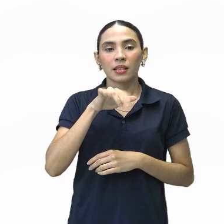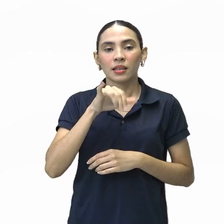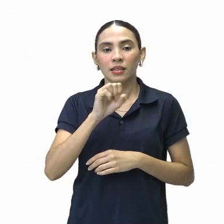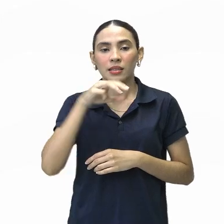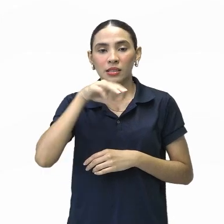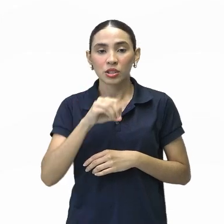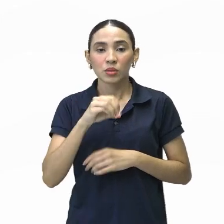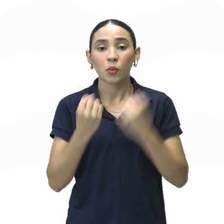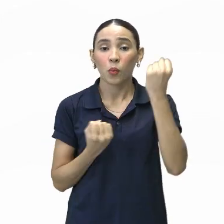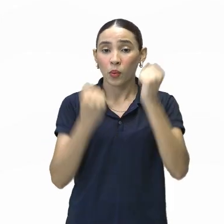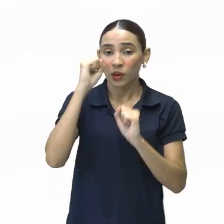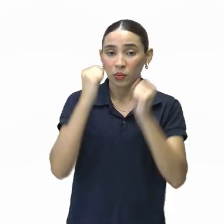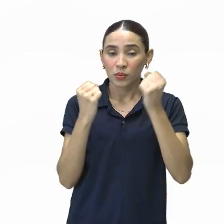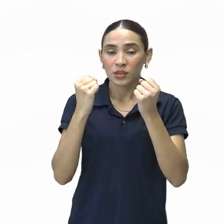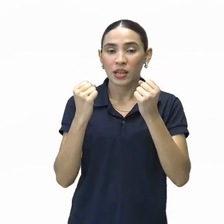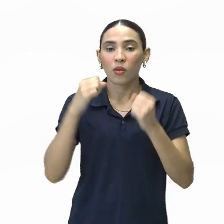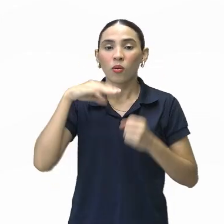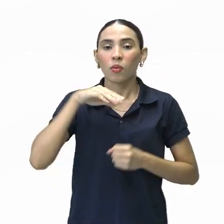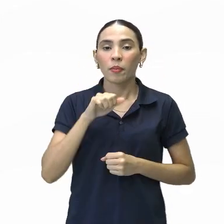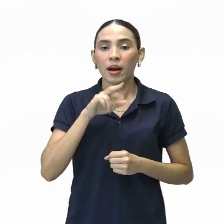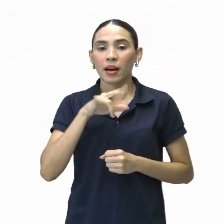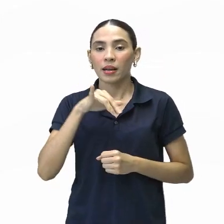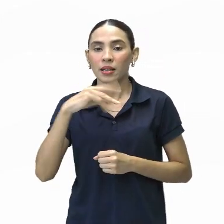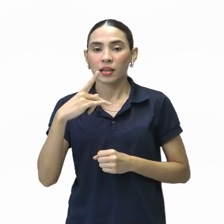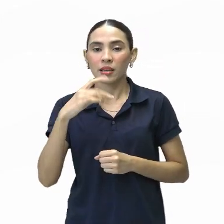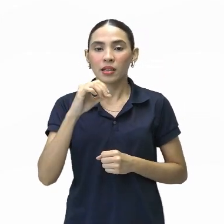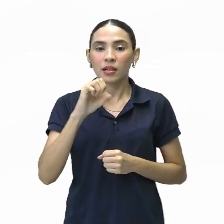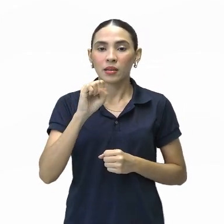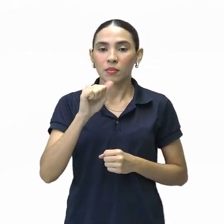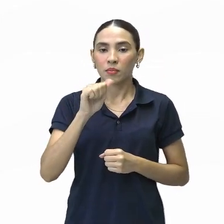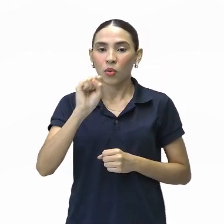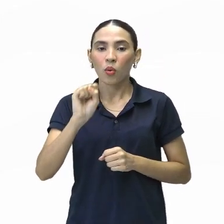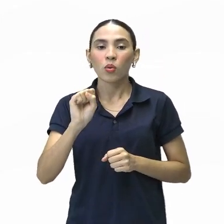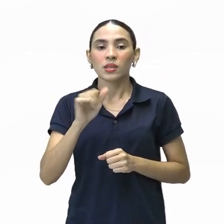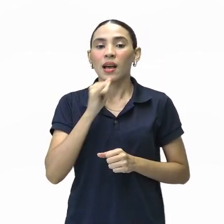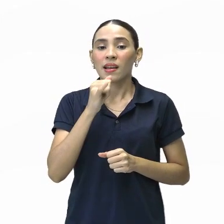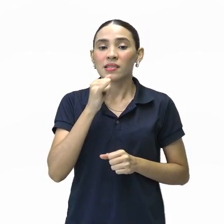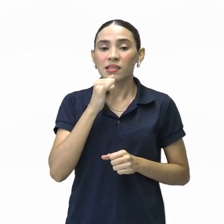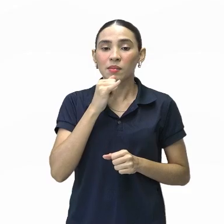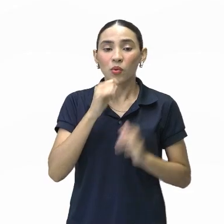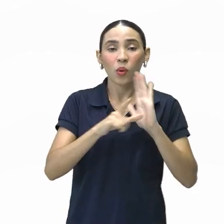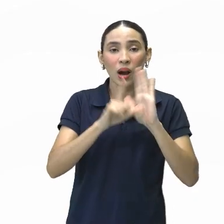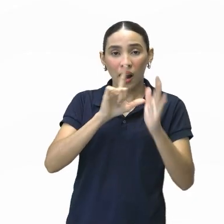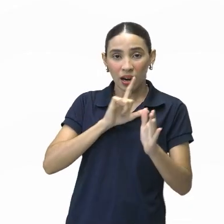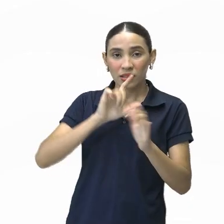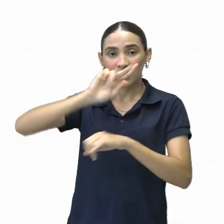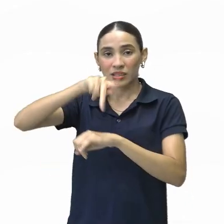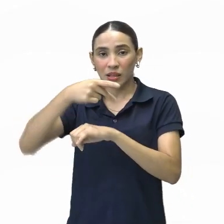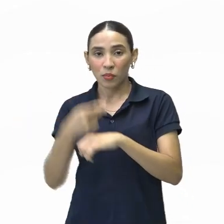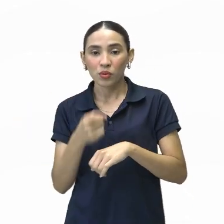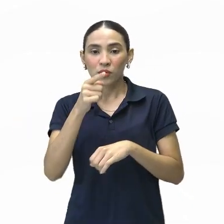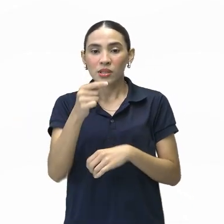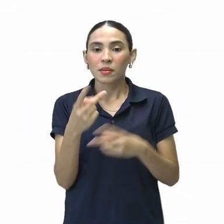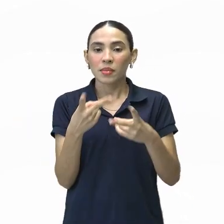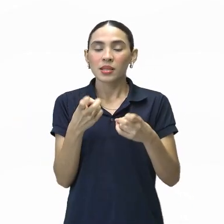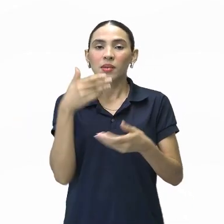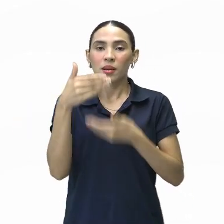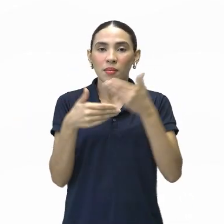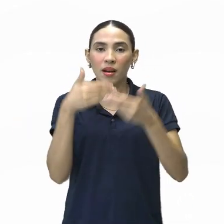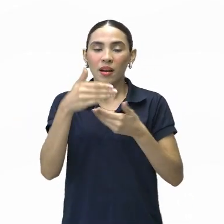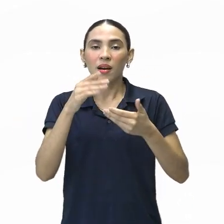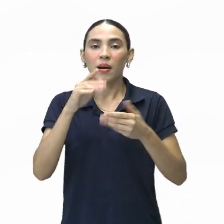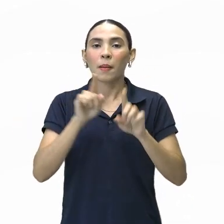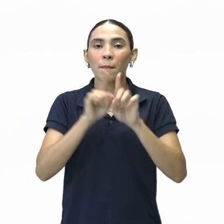em mariposas, né? Um exemplo clássico do antes e do depois, para você observar com o passar do tempo, mas é